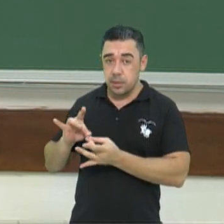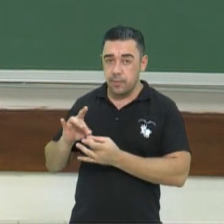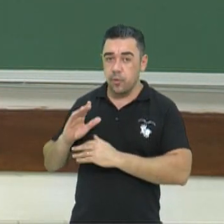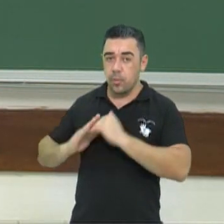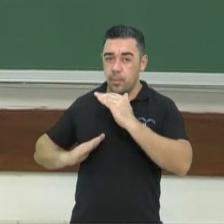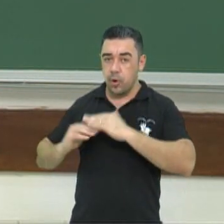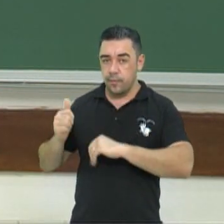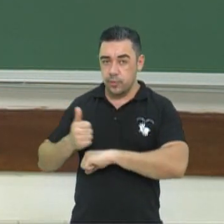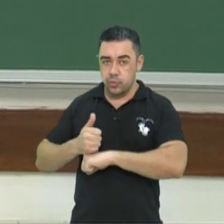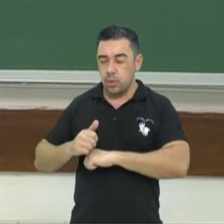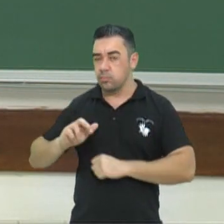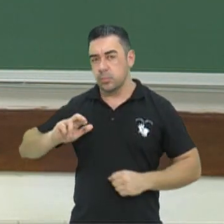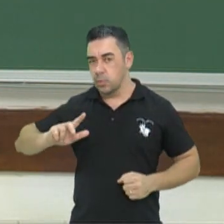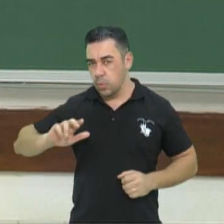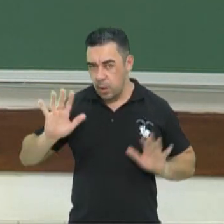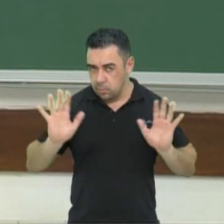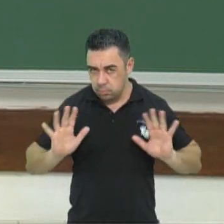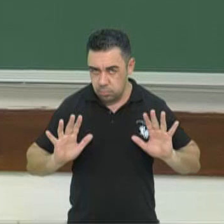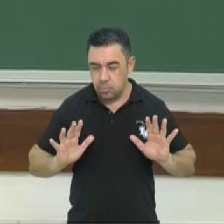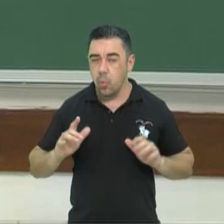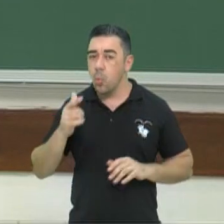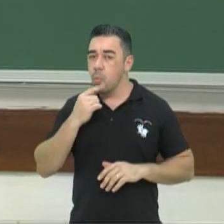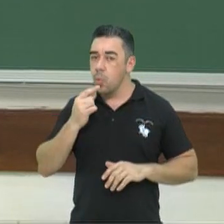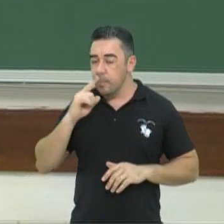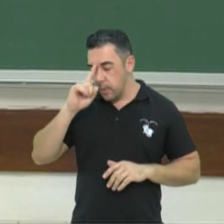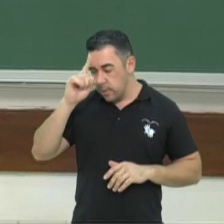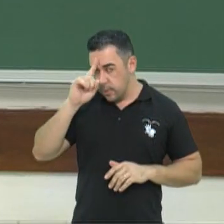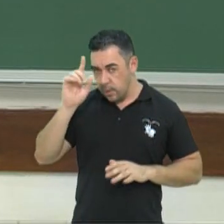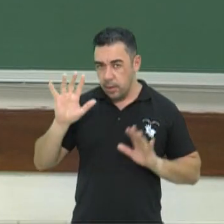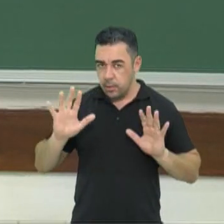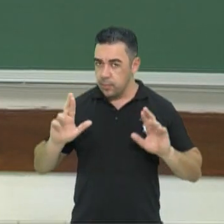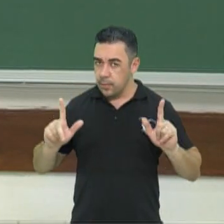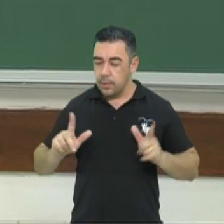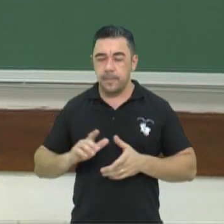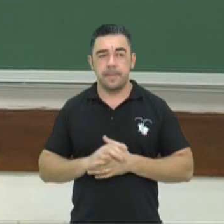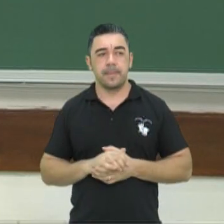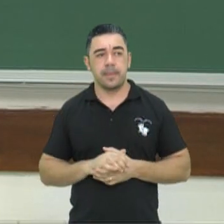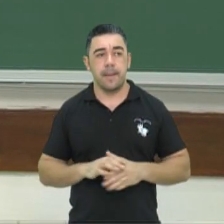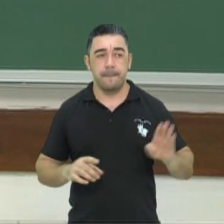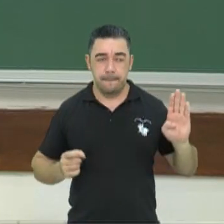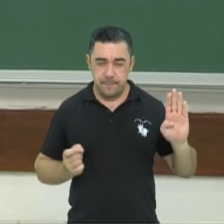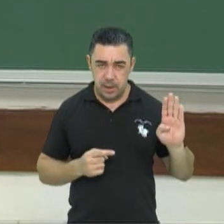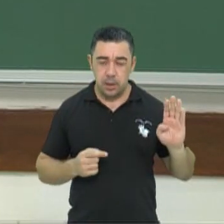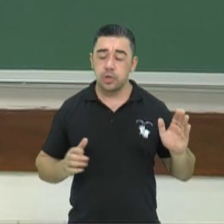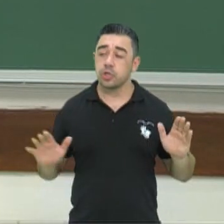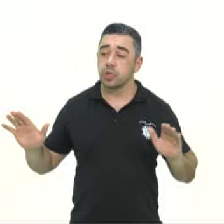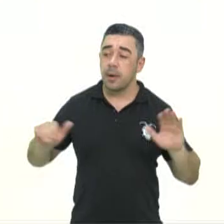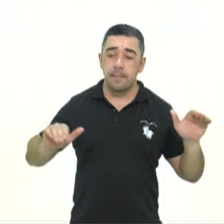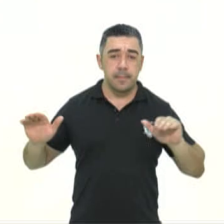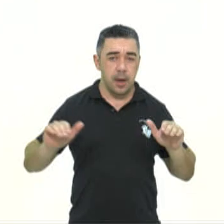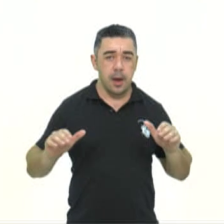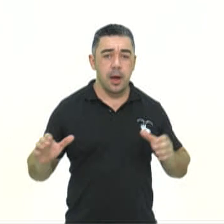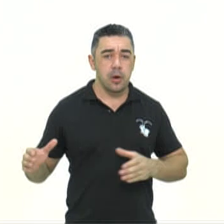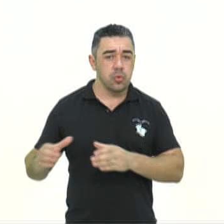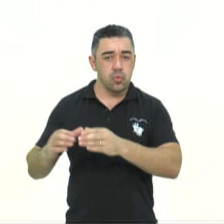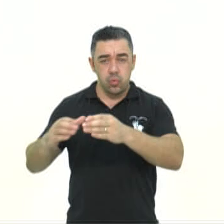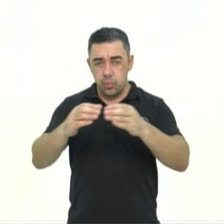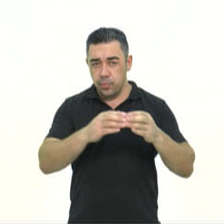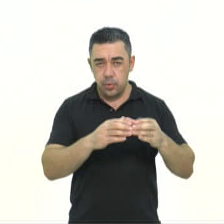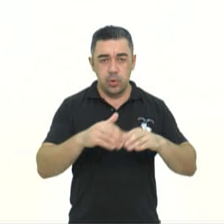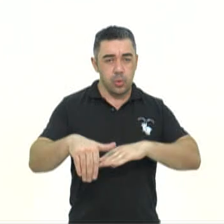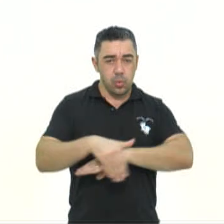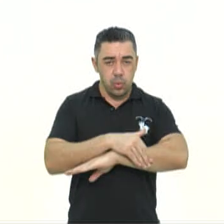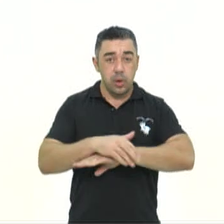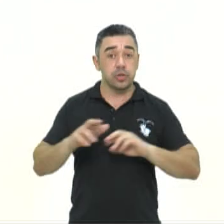né? Não é o caso que a gente tem aqui, dos músicos de rua. Então a alternativa B, juntar músicos de rua de